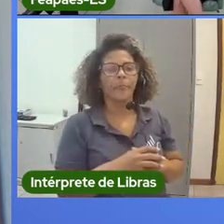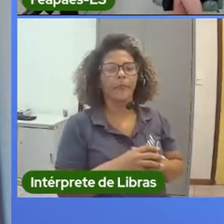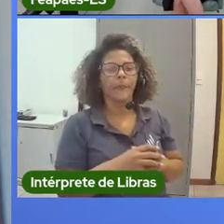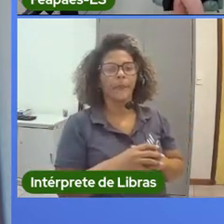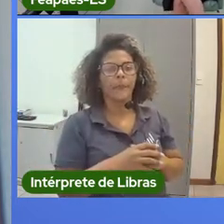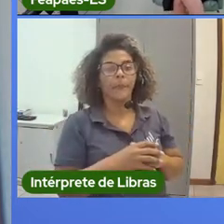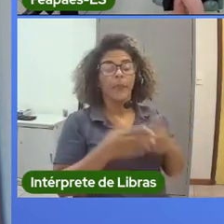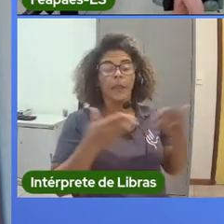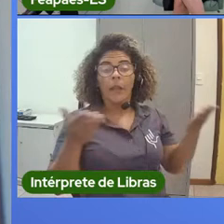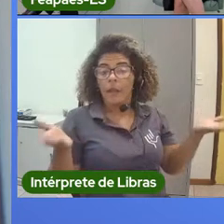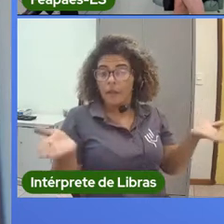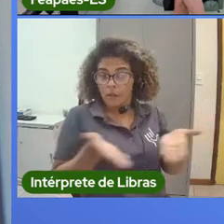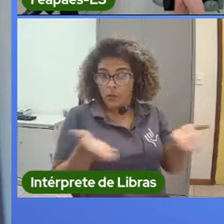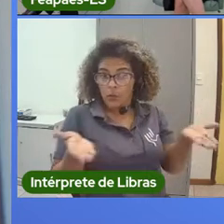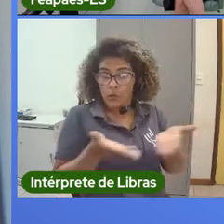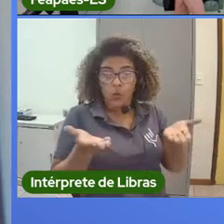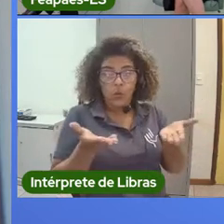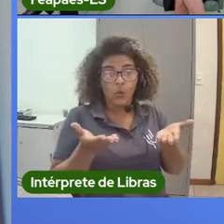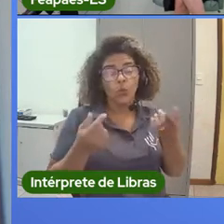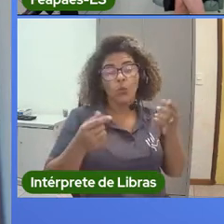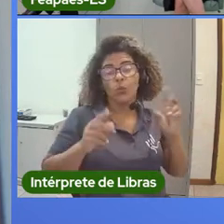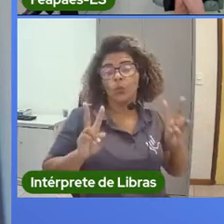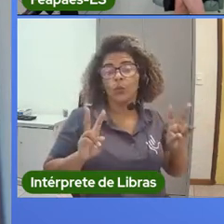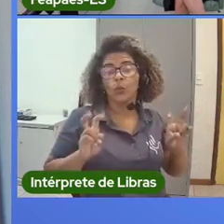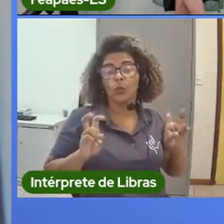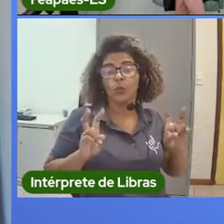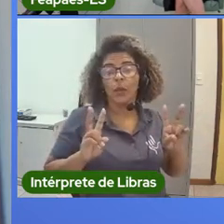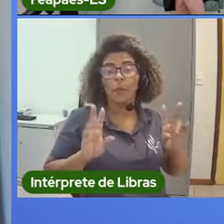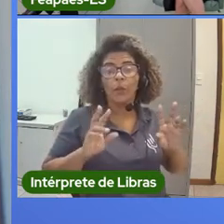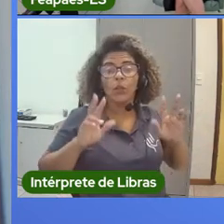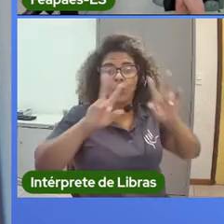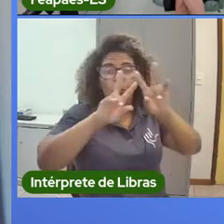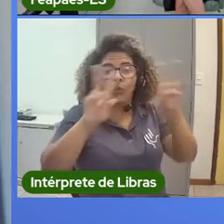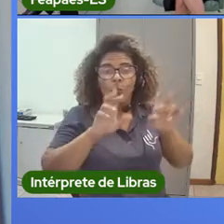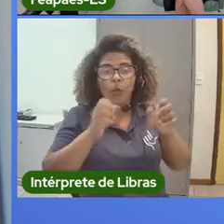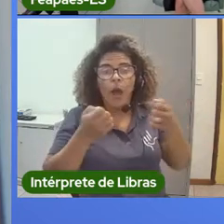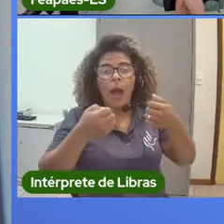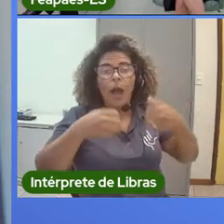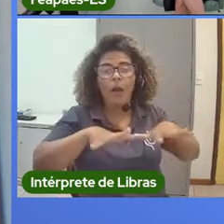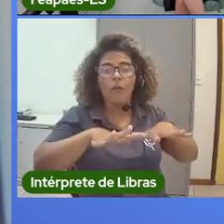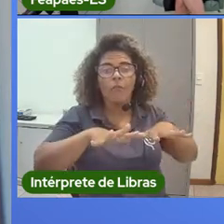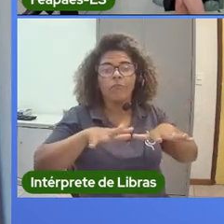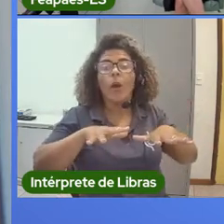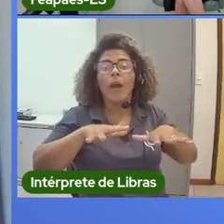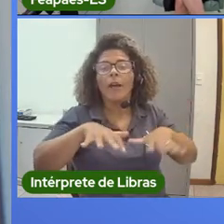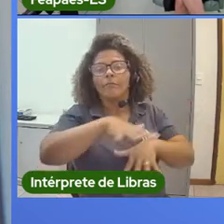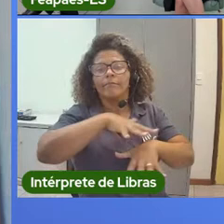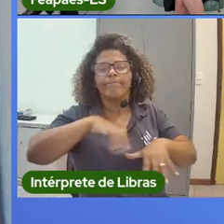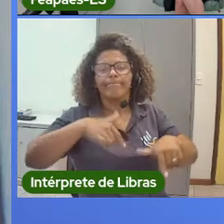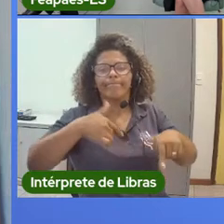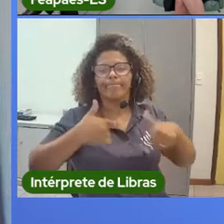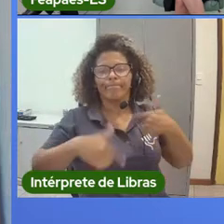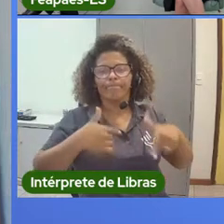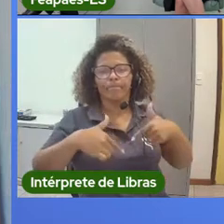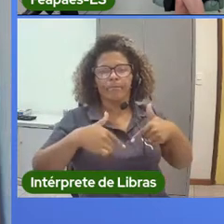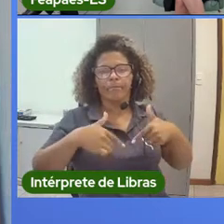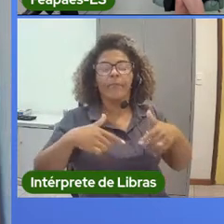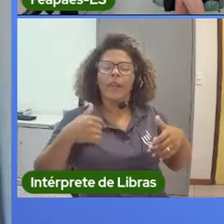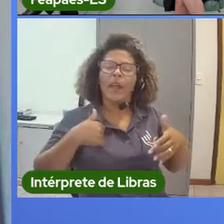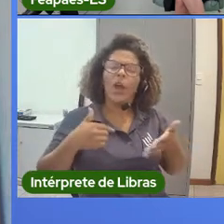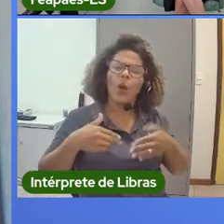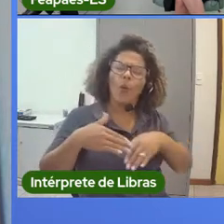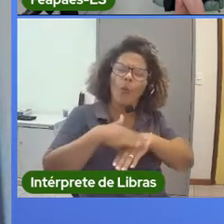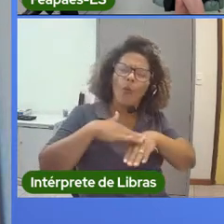E esse tema dos desafios envolvidos na inclusão do trabalho, né? Em conversas aí um pouco com a Naara, para a gente